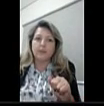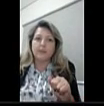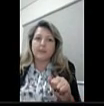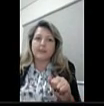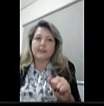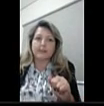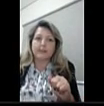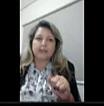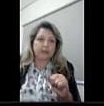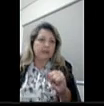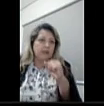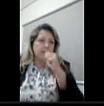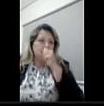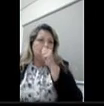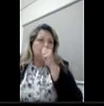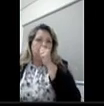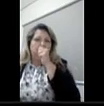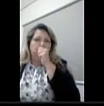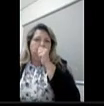Pode passar, Lívia.